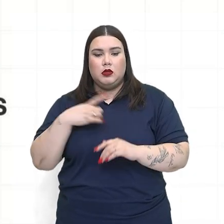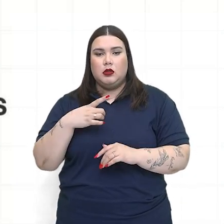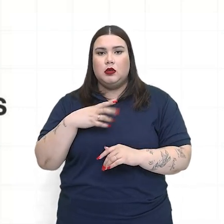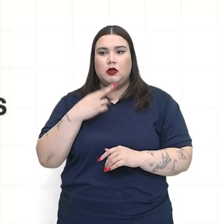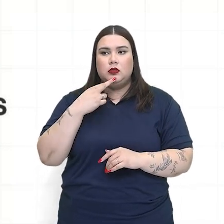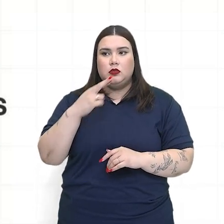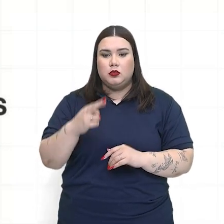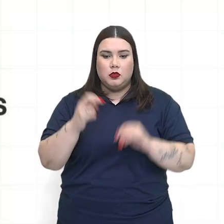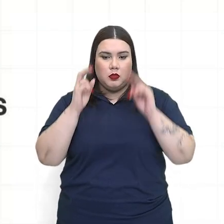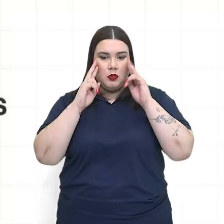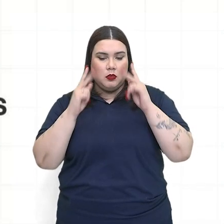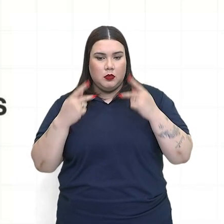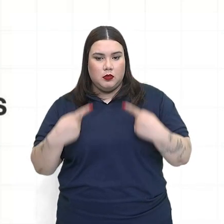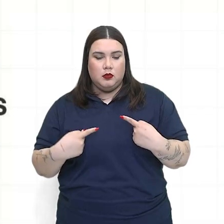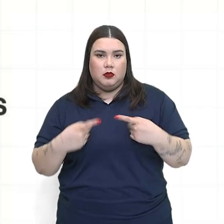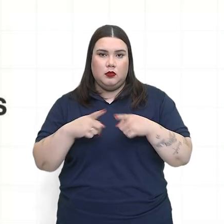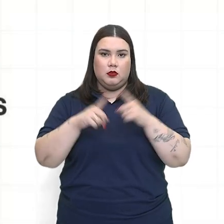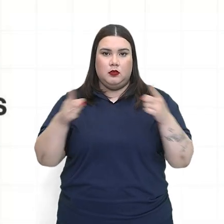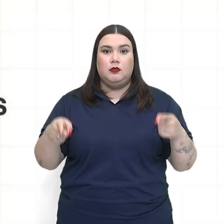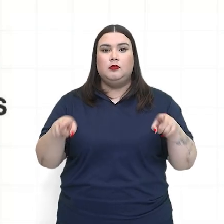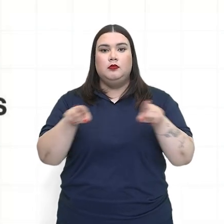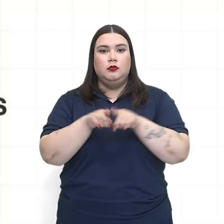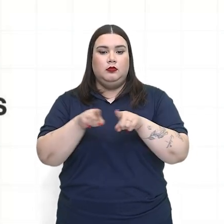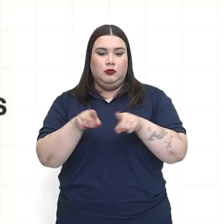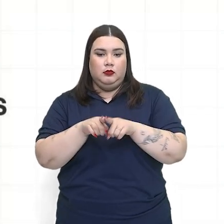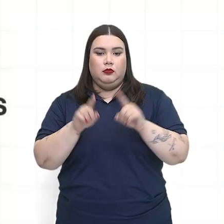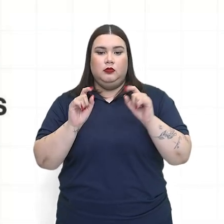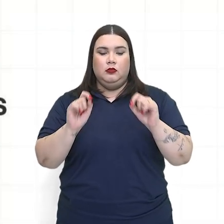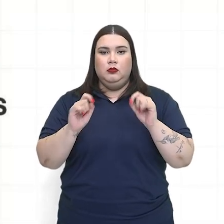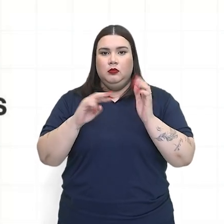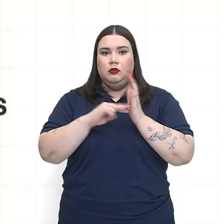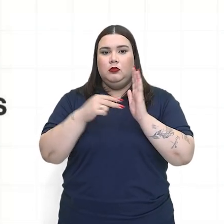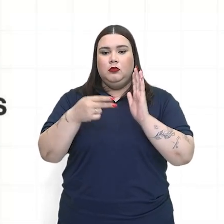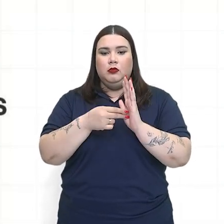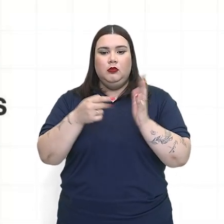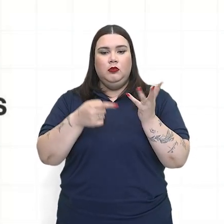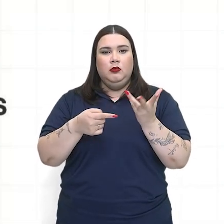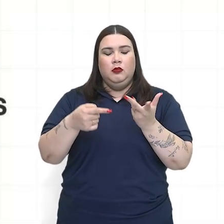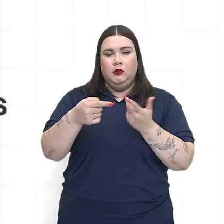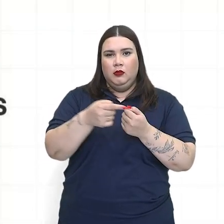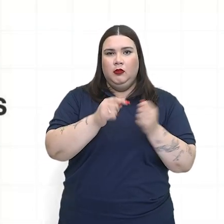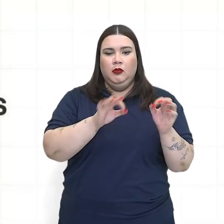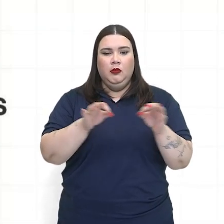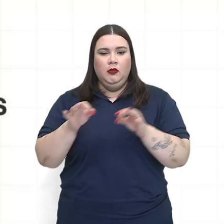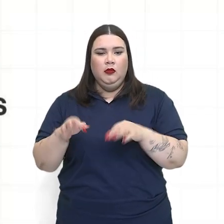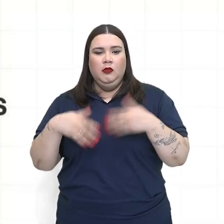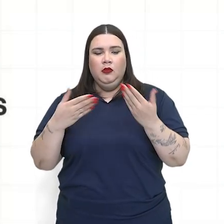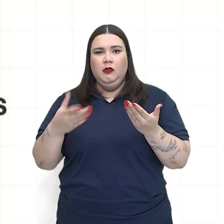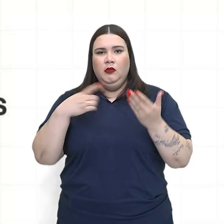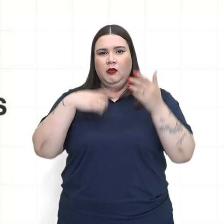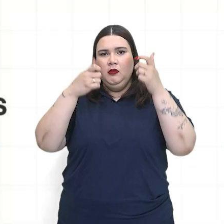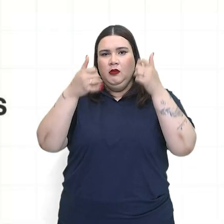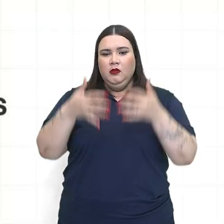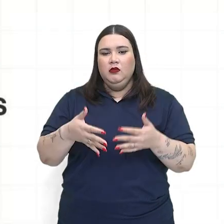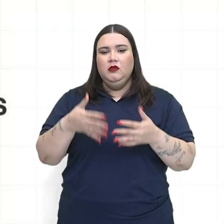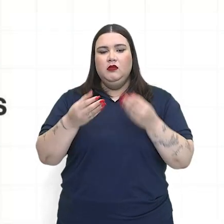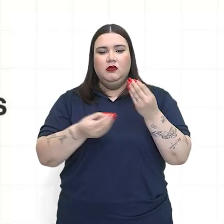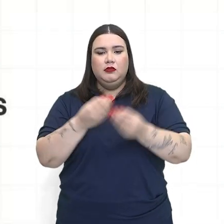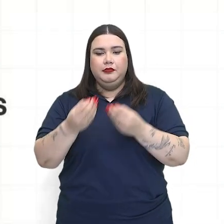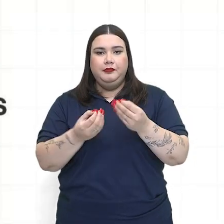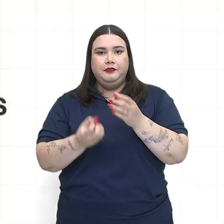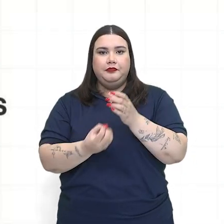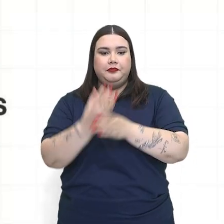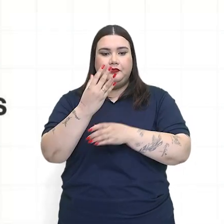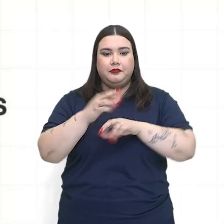resposta humana, mas também uma resposta de significado àquilo, né? Isso, de certa forma, vai gerar essa diversidade